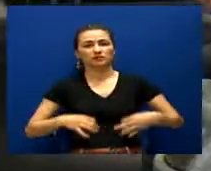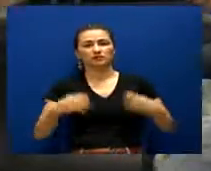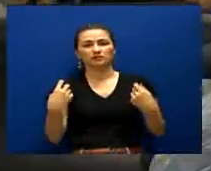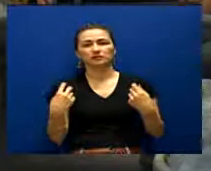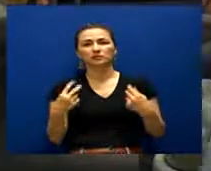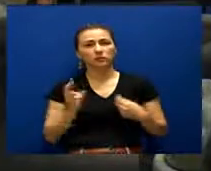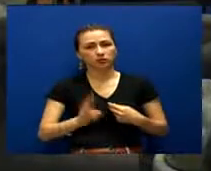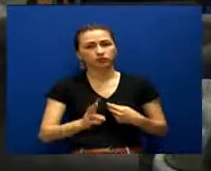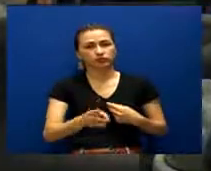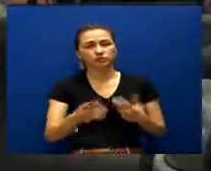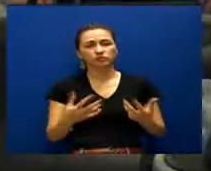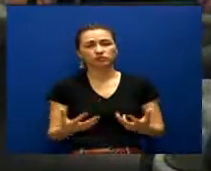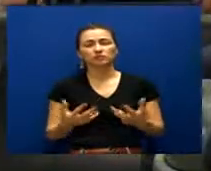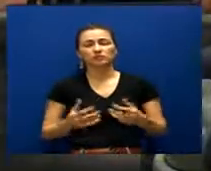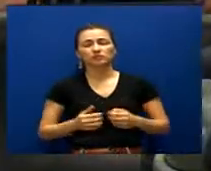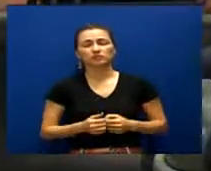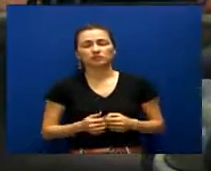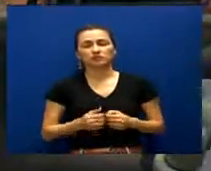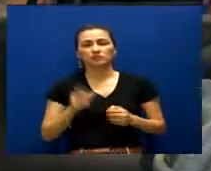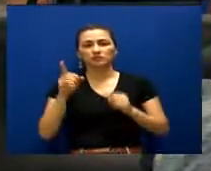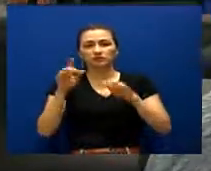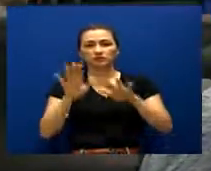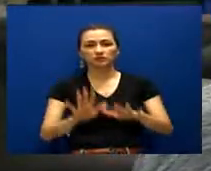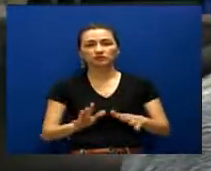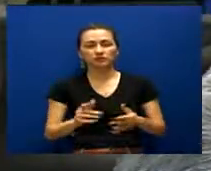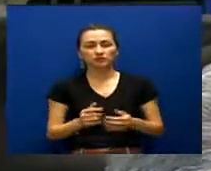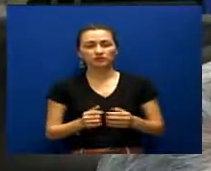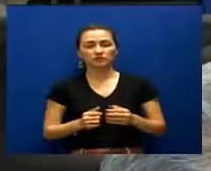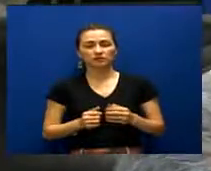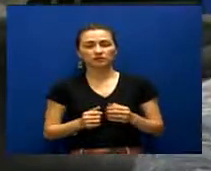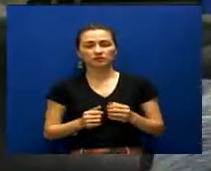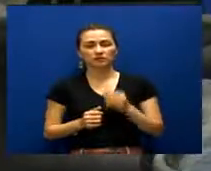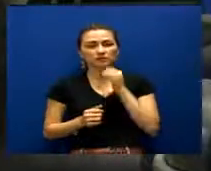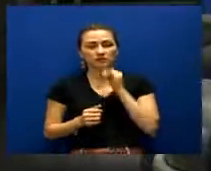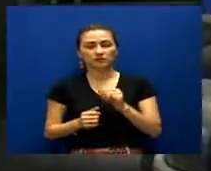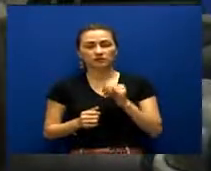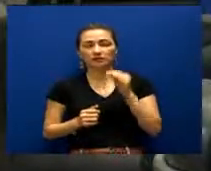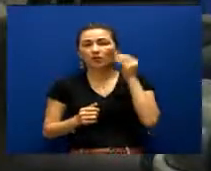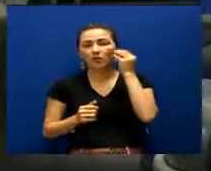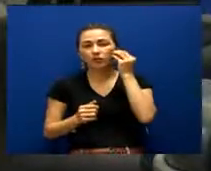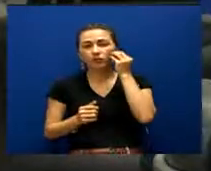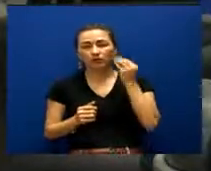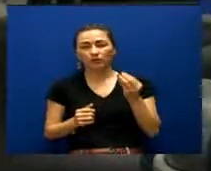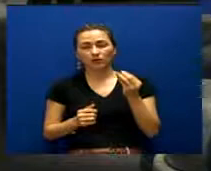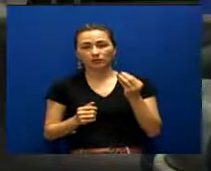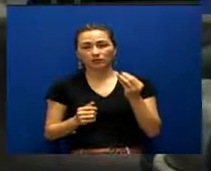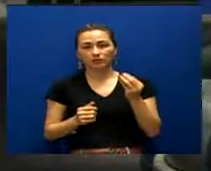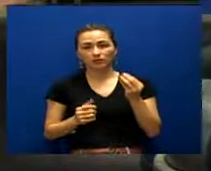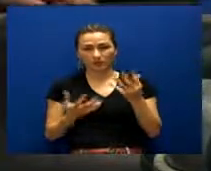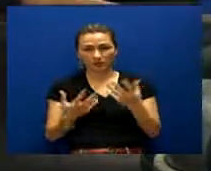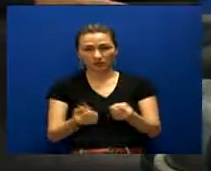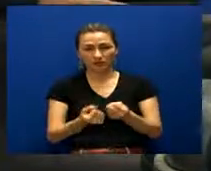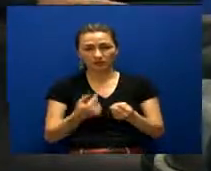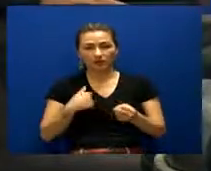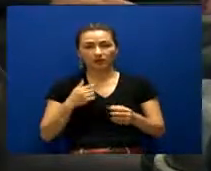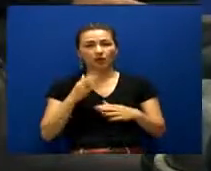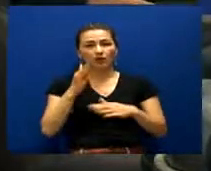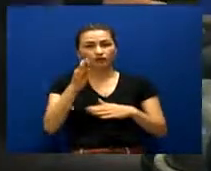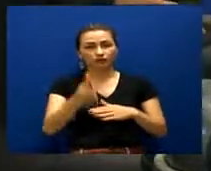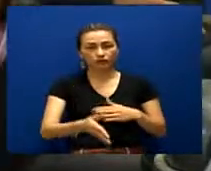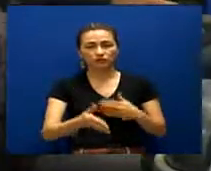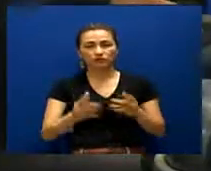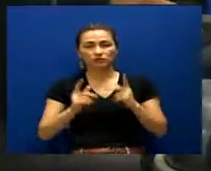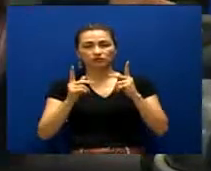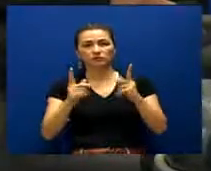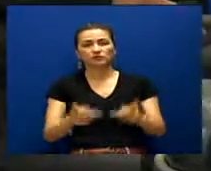trabalho do senhor. E tendo oportunidade, nós vamos visitá-lo também para estar pessoalmente vendo essas condições